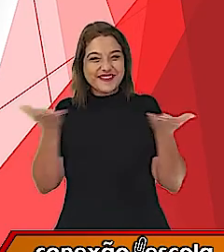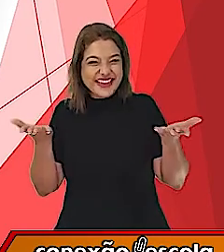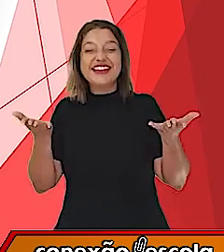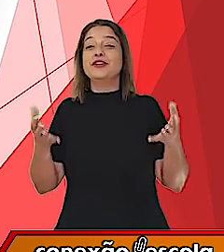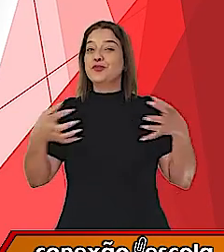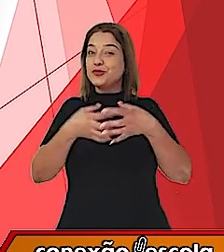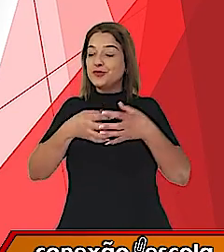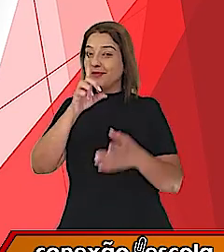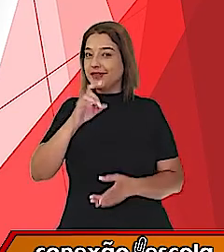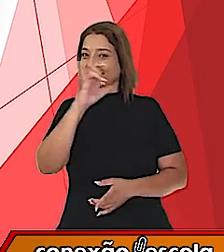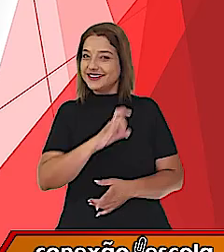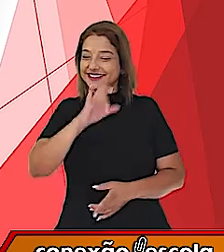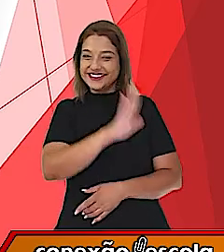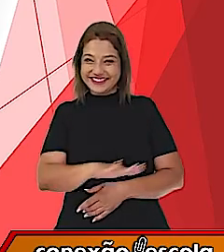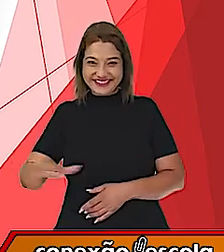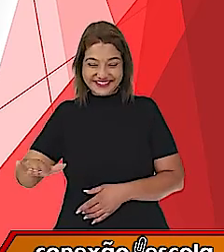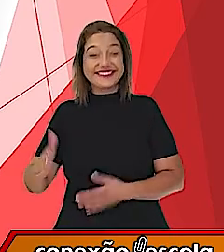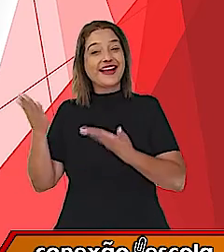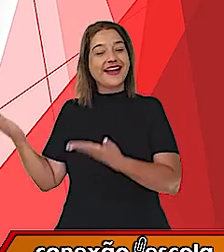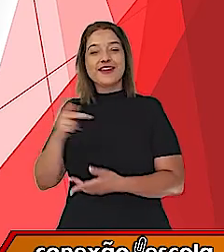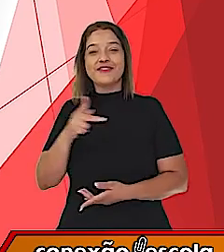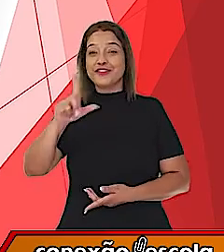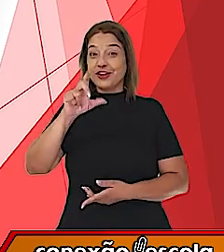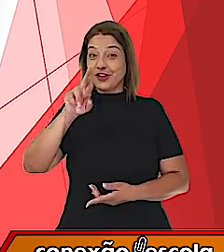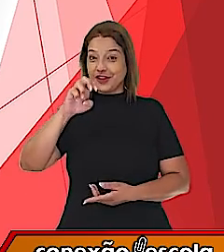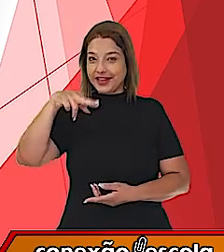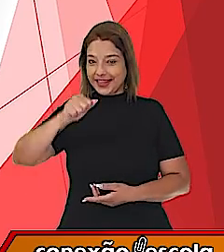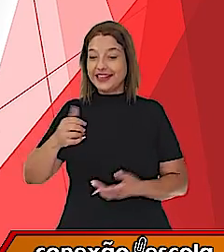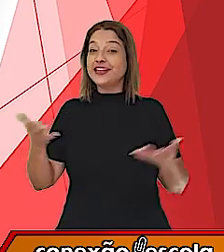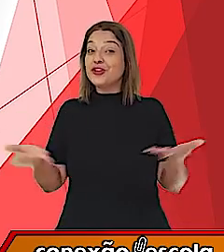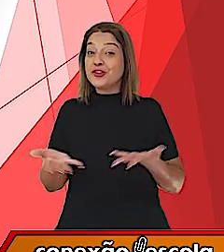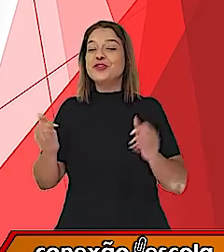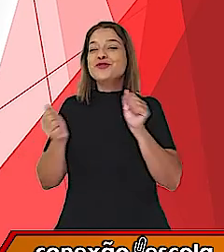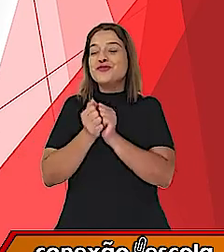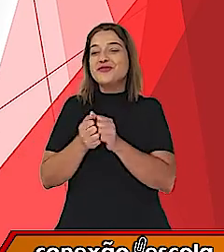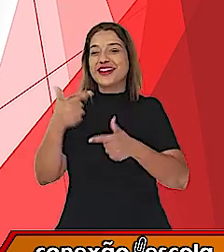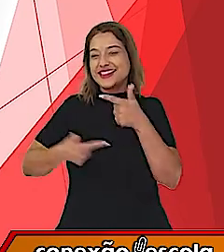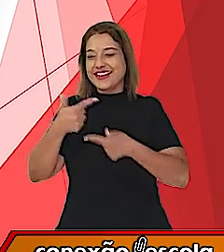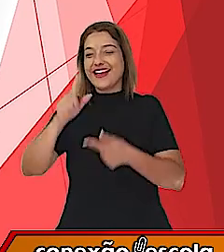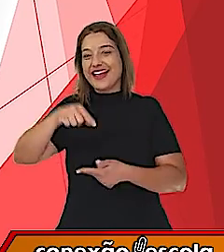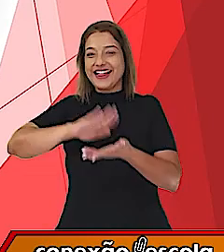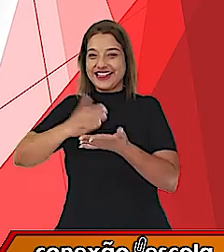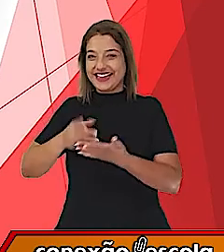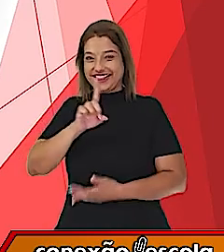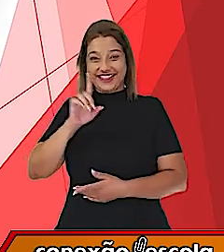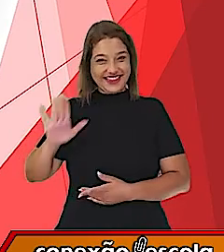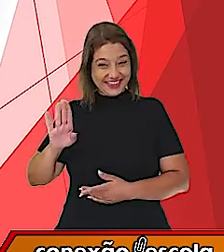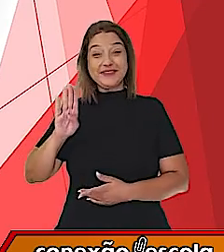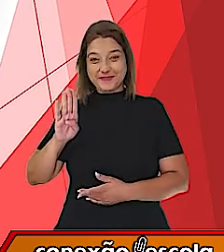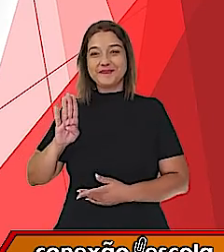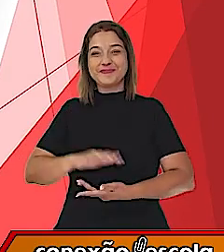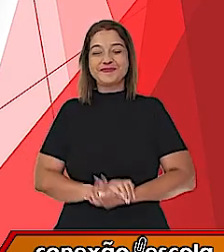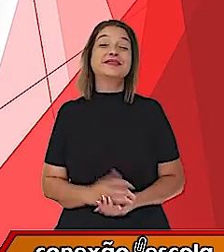bem, agrupamento D do ciclo da infância? Eu sou a professora Lorena e esta é a minha parceira, a intérprete